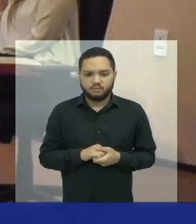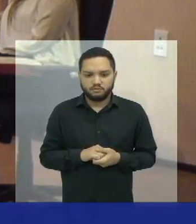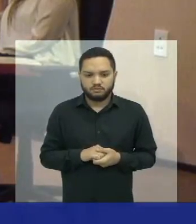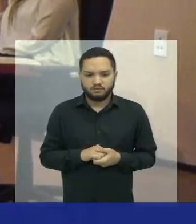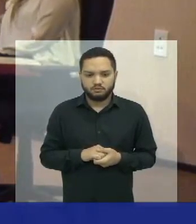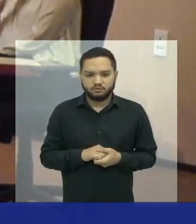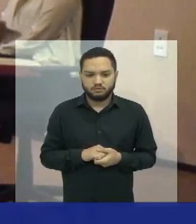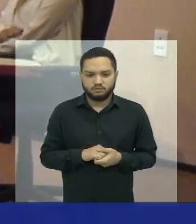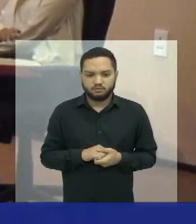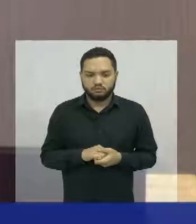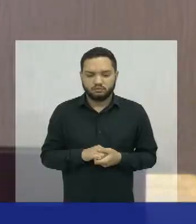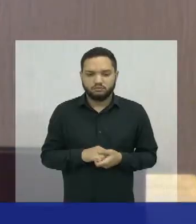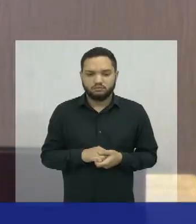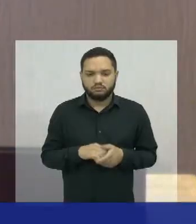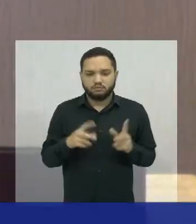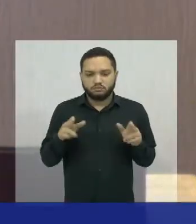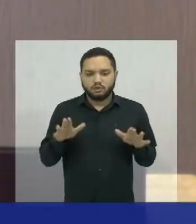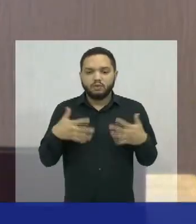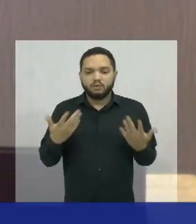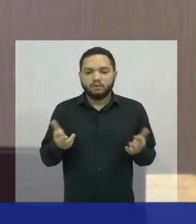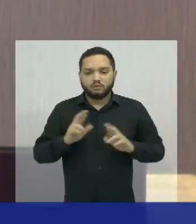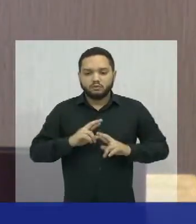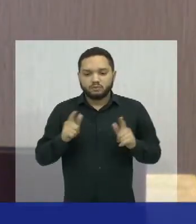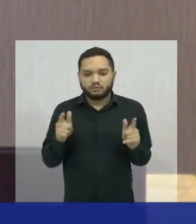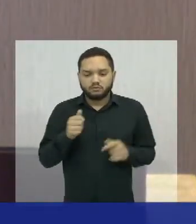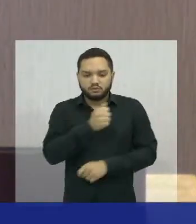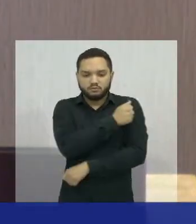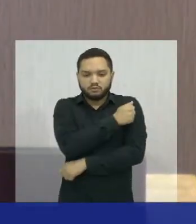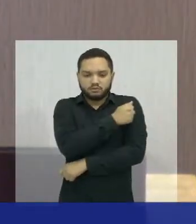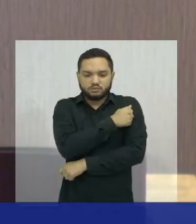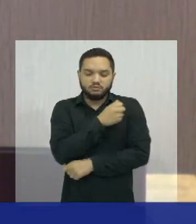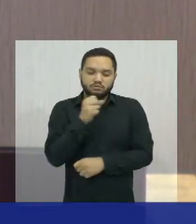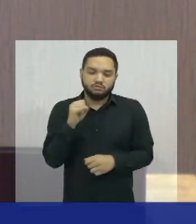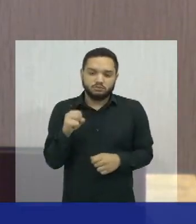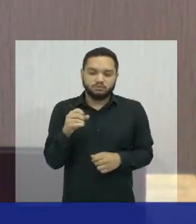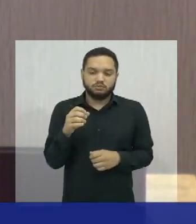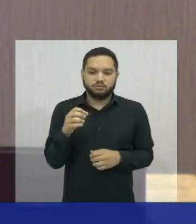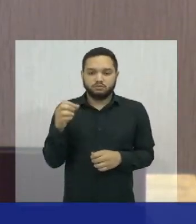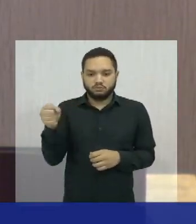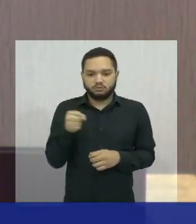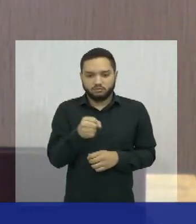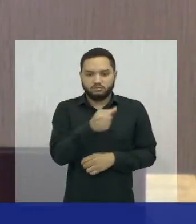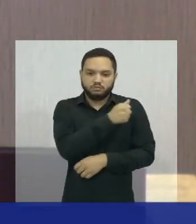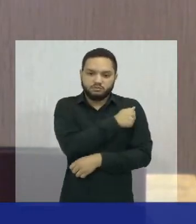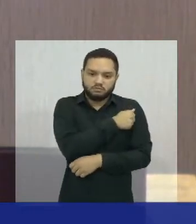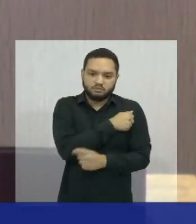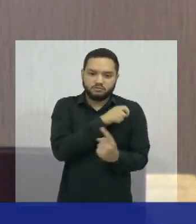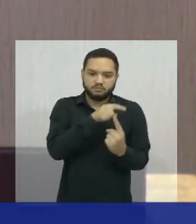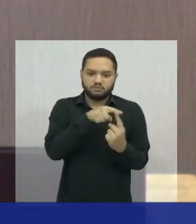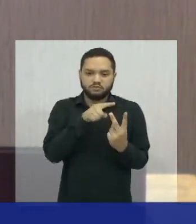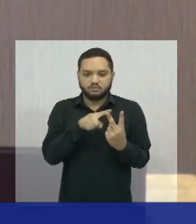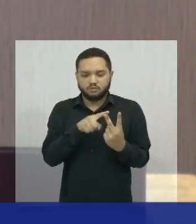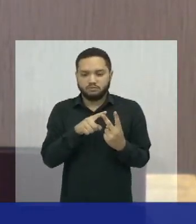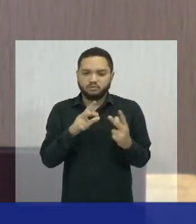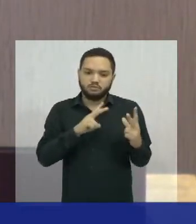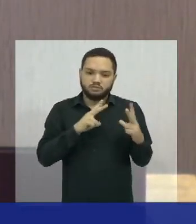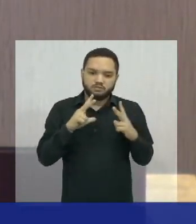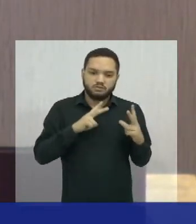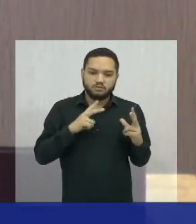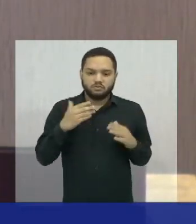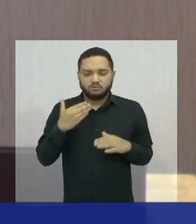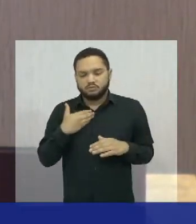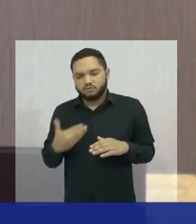Tratamento igual. Qual é a diferença de um aluno, se eu coloco aqui um aluno A ou B, de ser particular